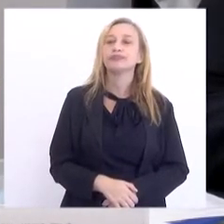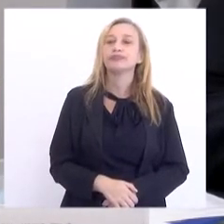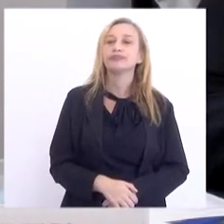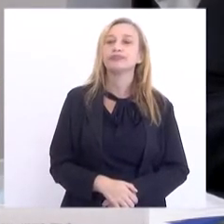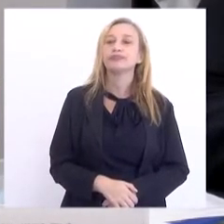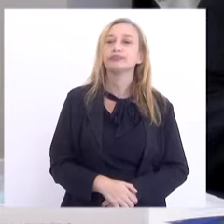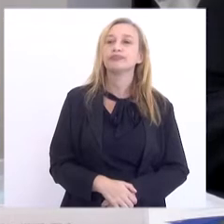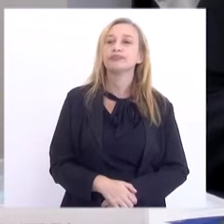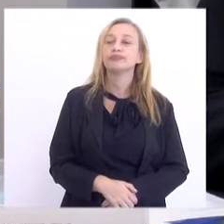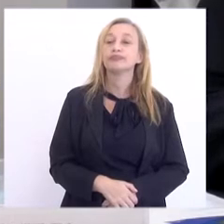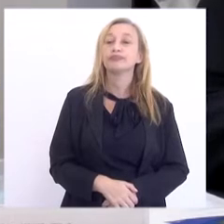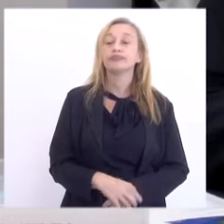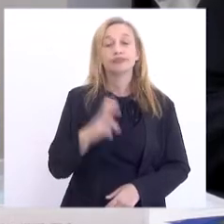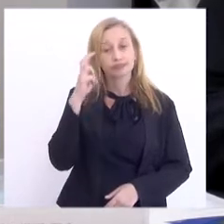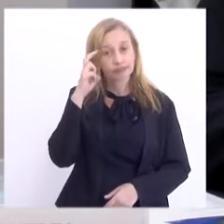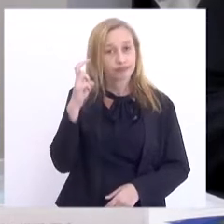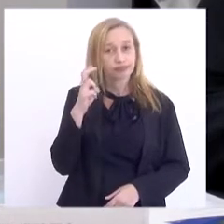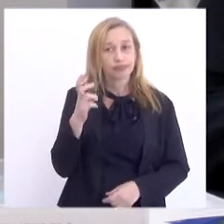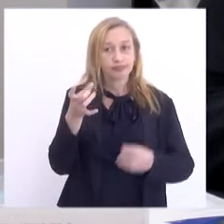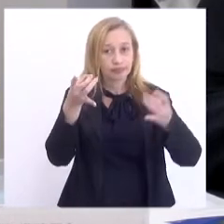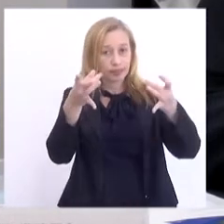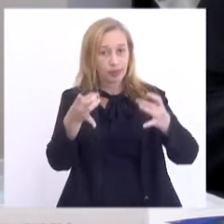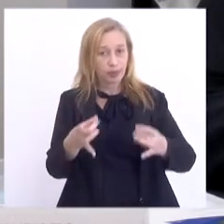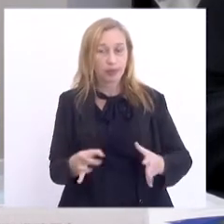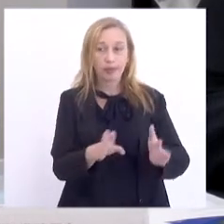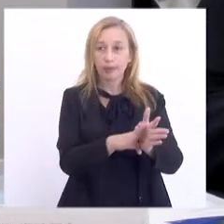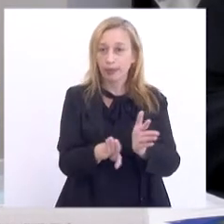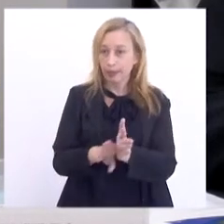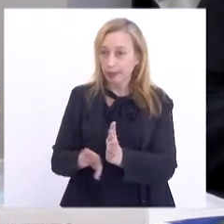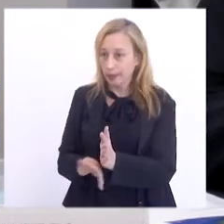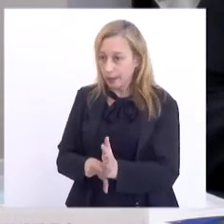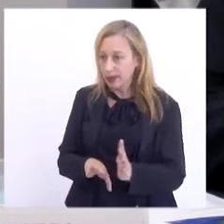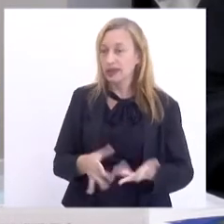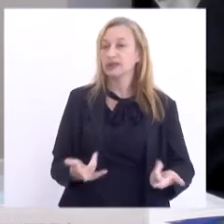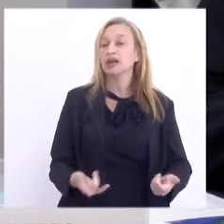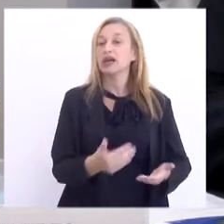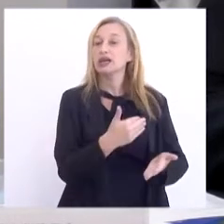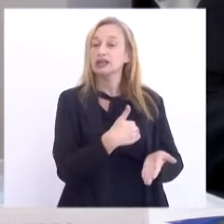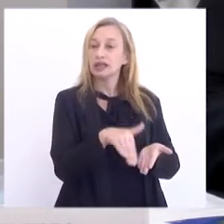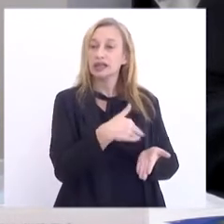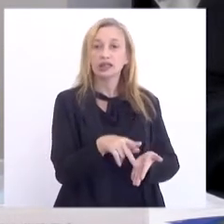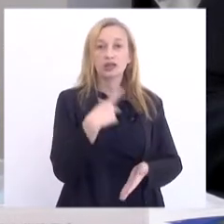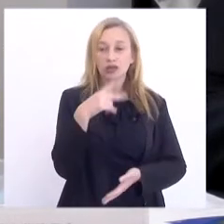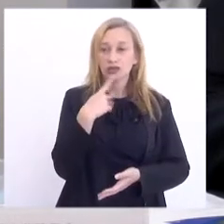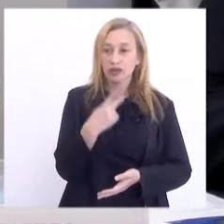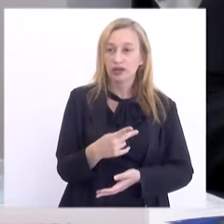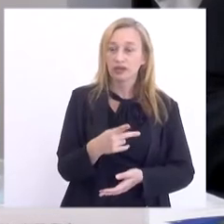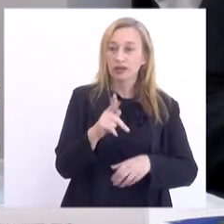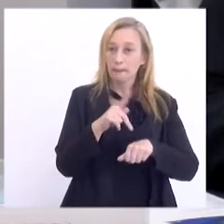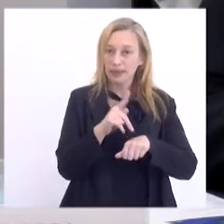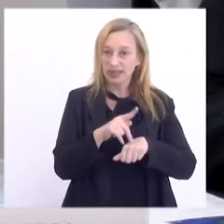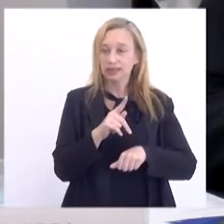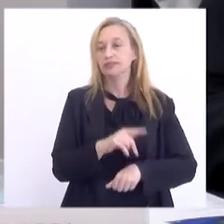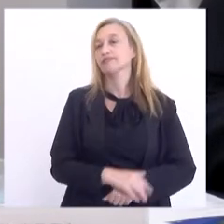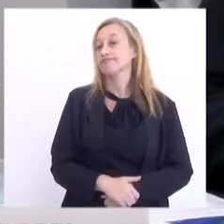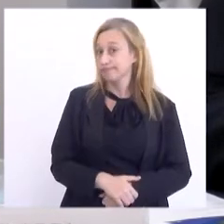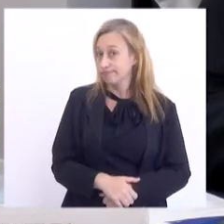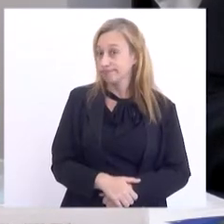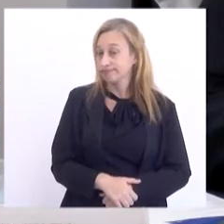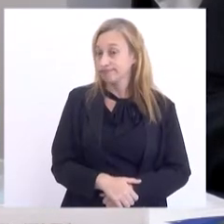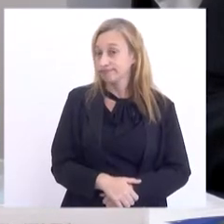e ela é muito sábia quando classifica as despesas secretário quando fala o negócio da pedra